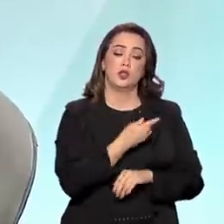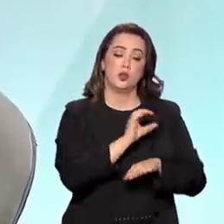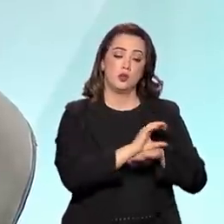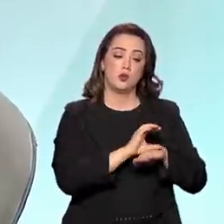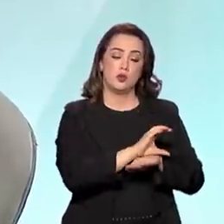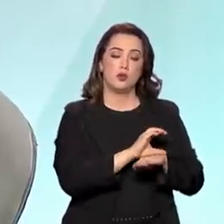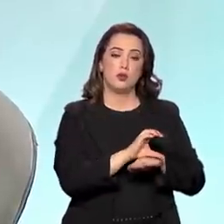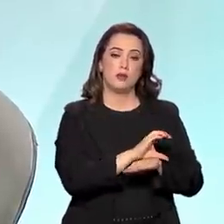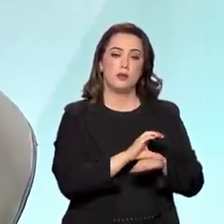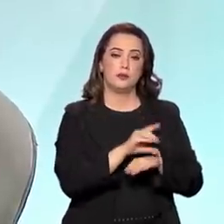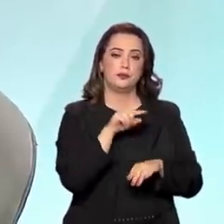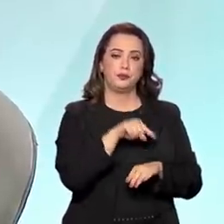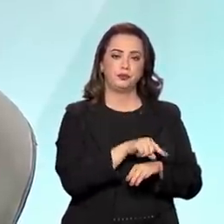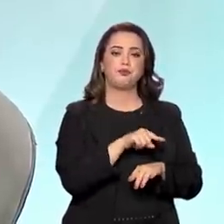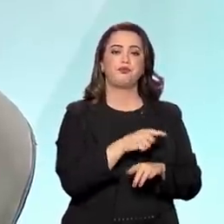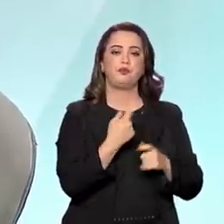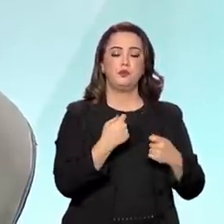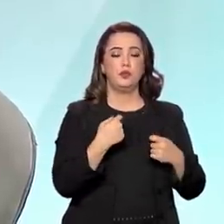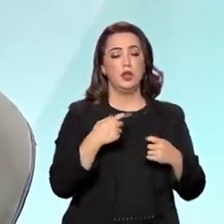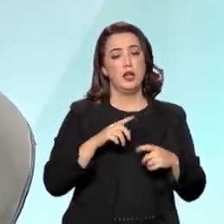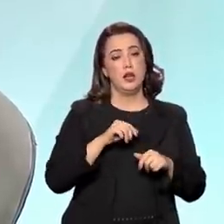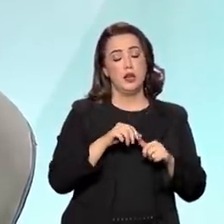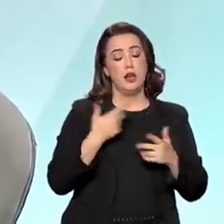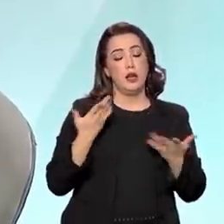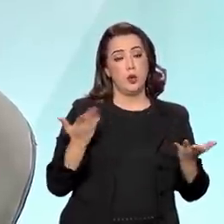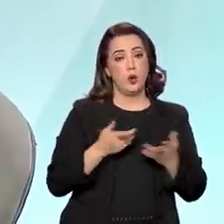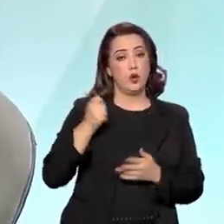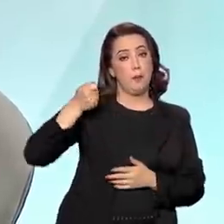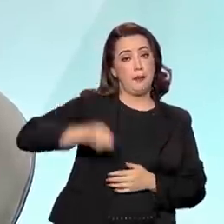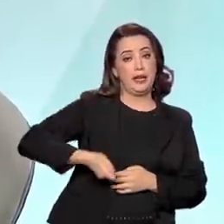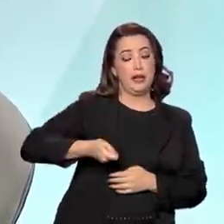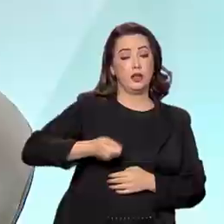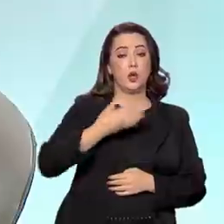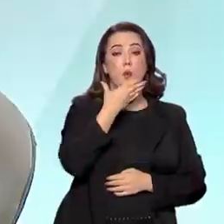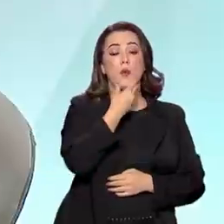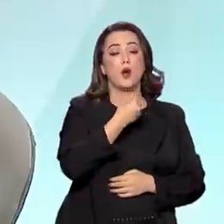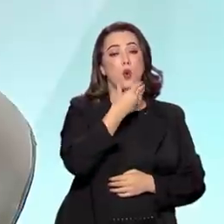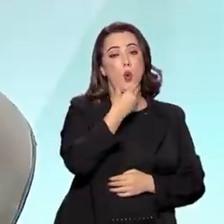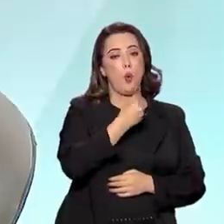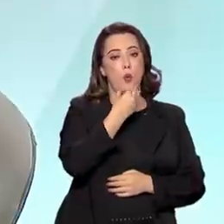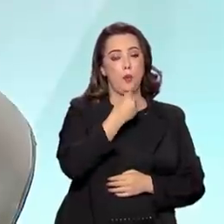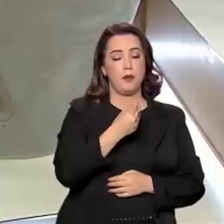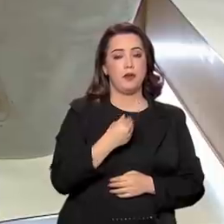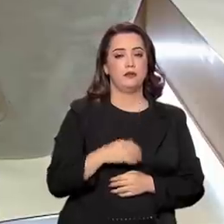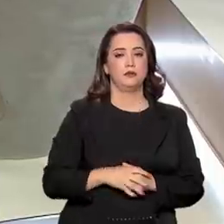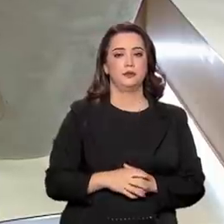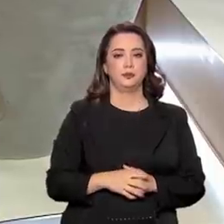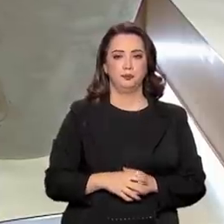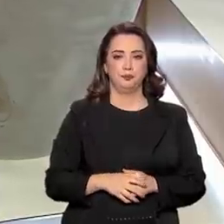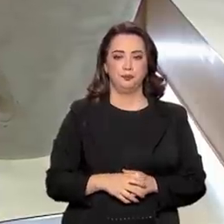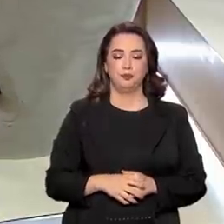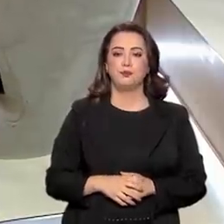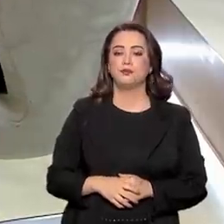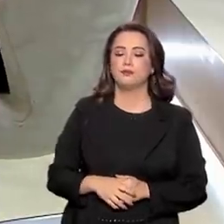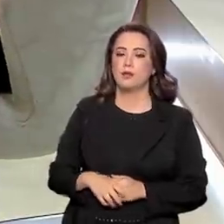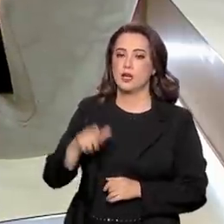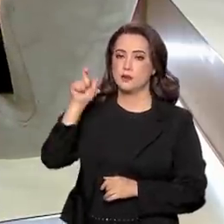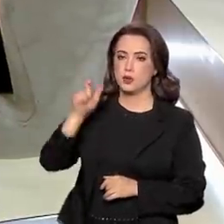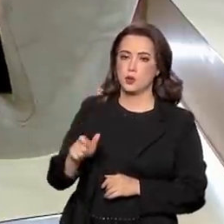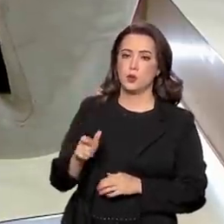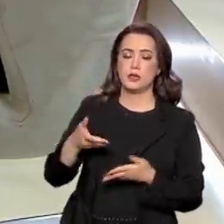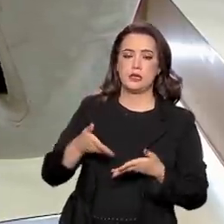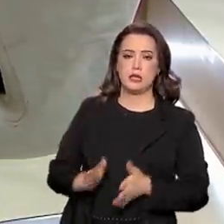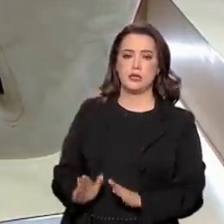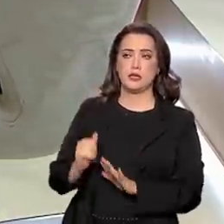opção né Ela é foi torrado obrigatório para os homens para os jovens do sexo masculino aquelas pessoas que não nasceram